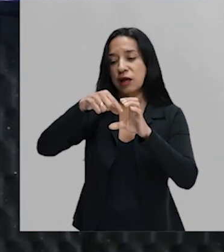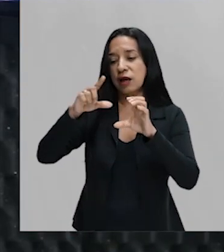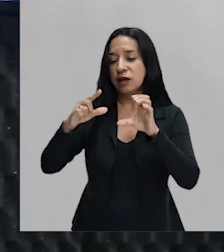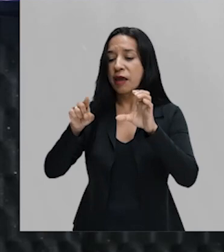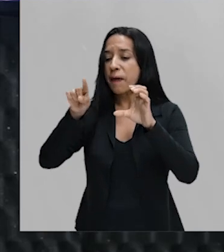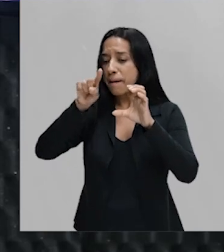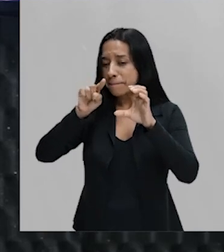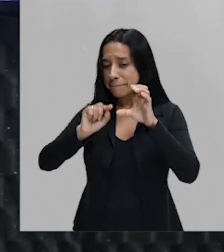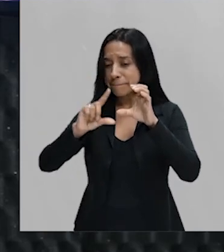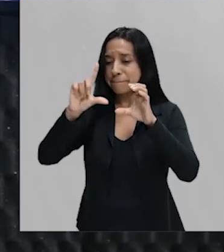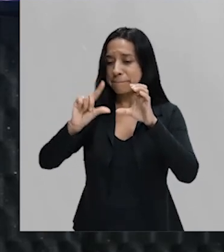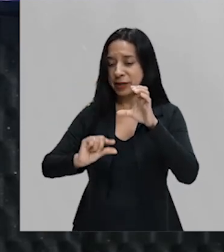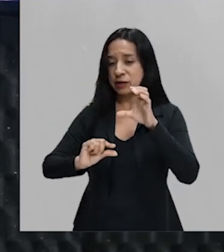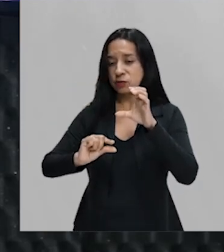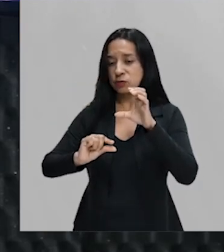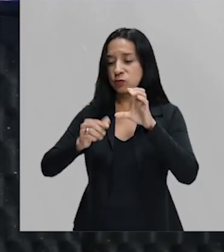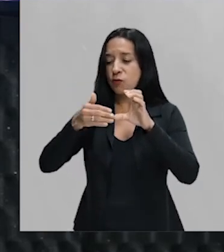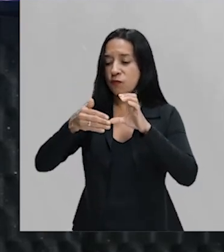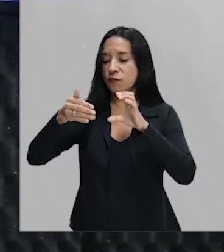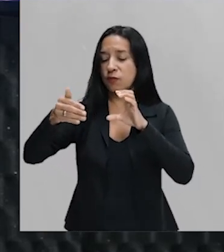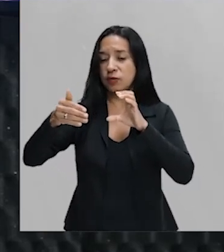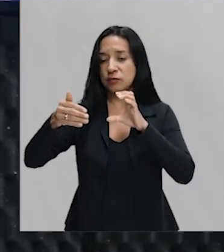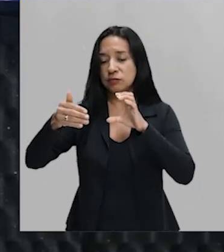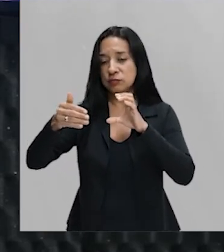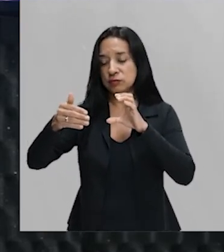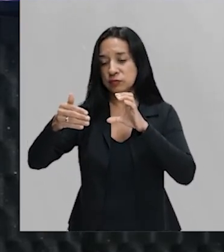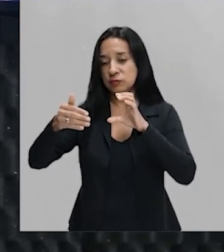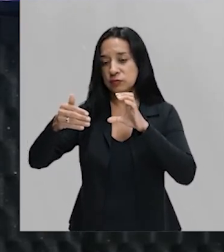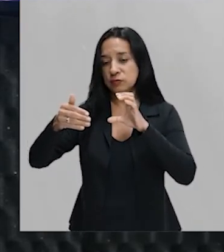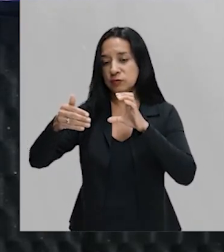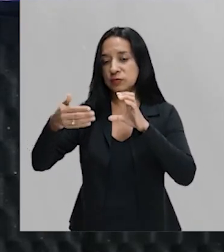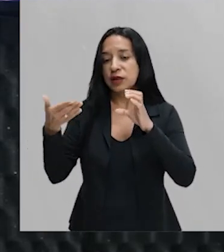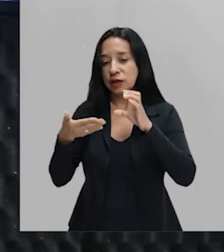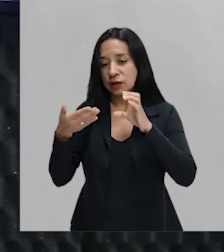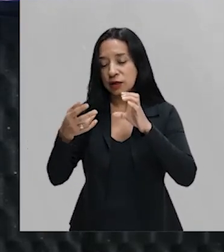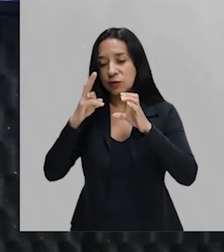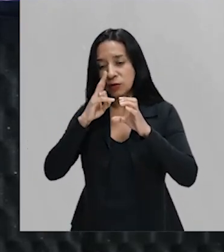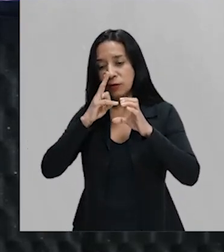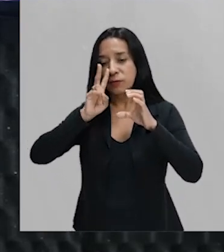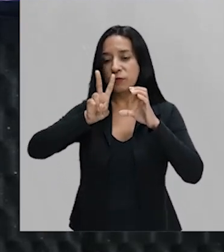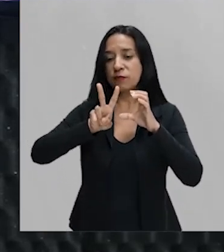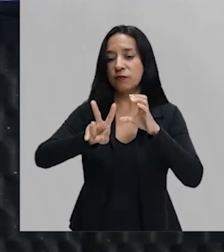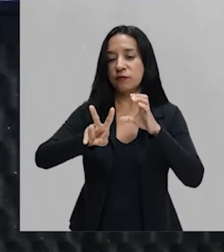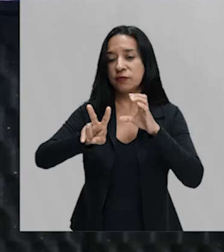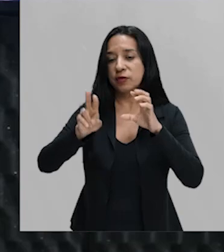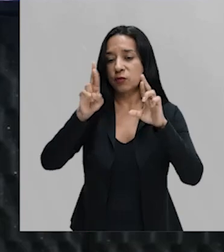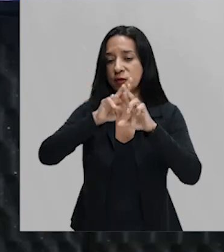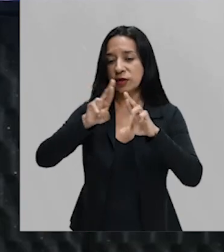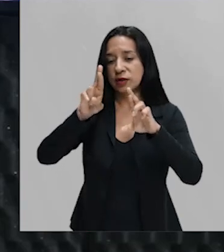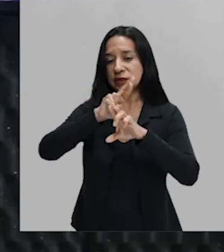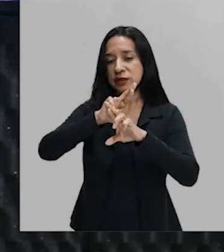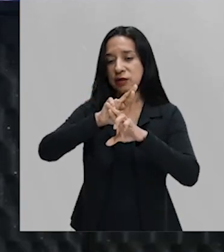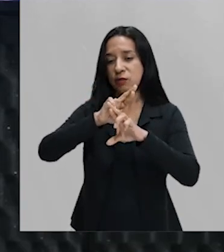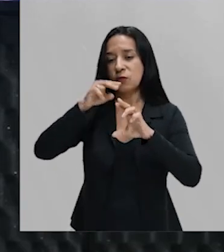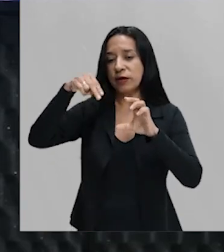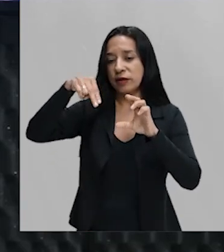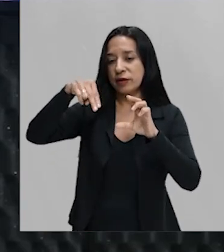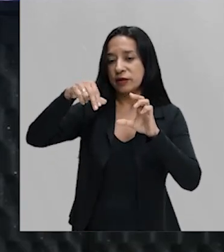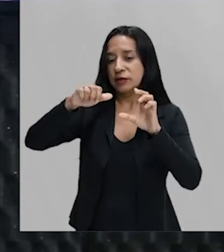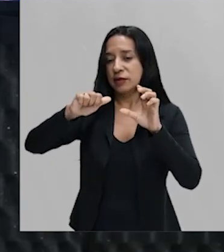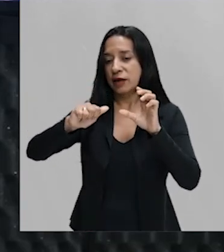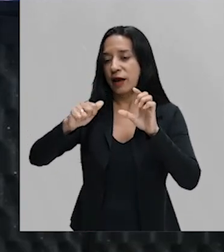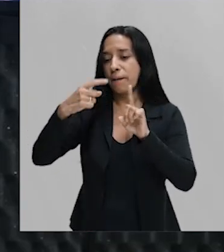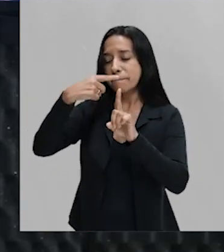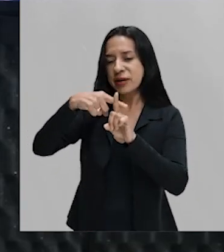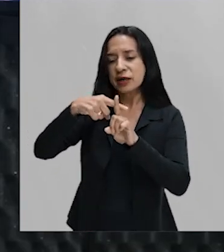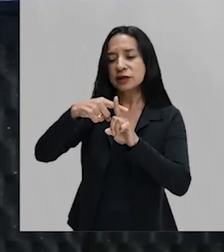potássio fora da célula. Agora olha com relação ao sódio, Na+. Onde é que tem